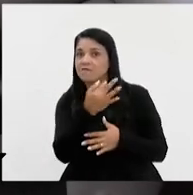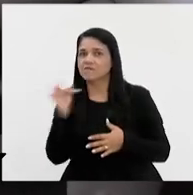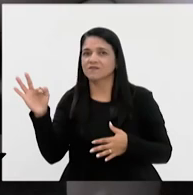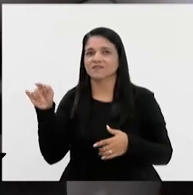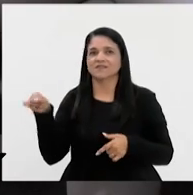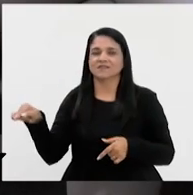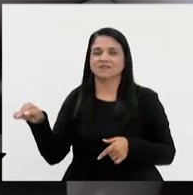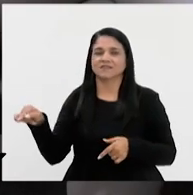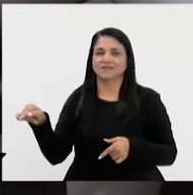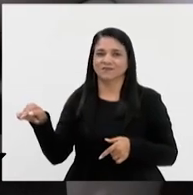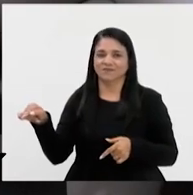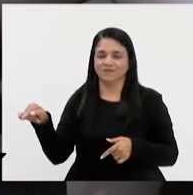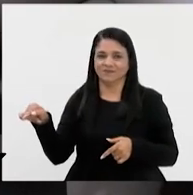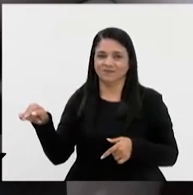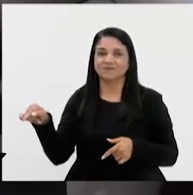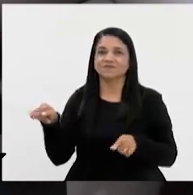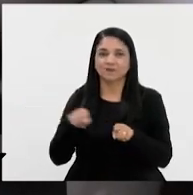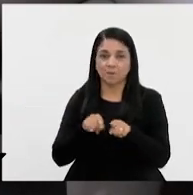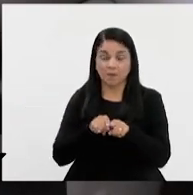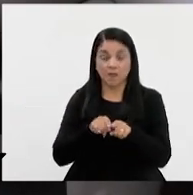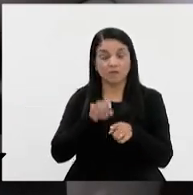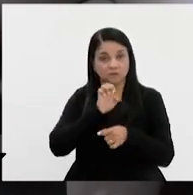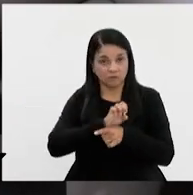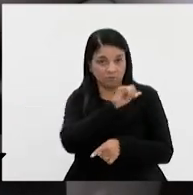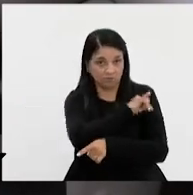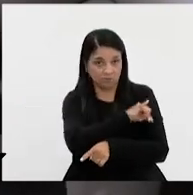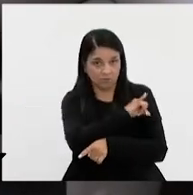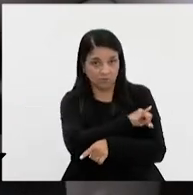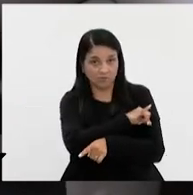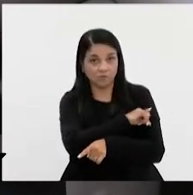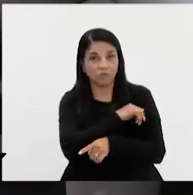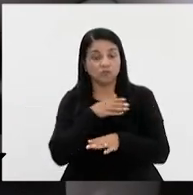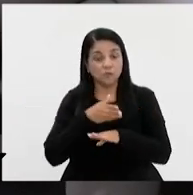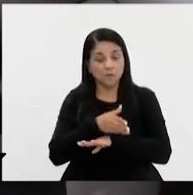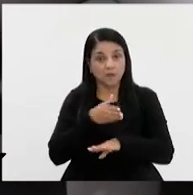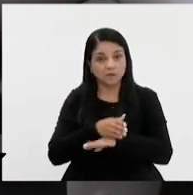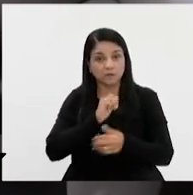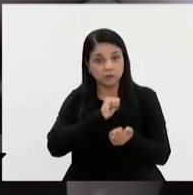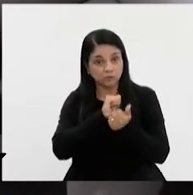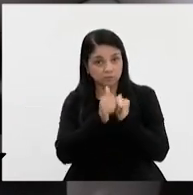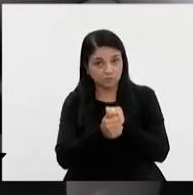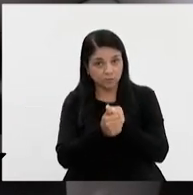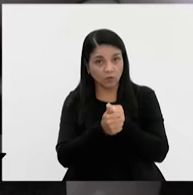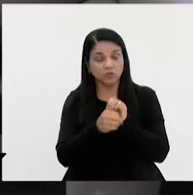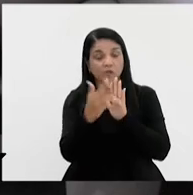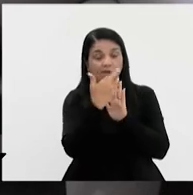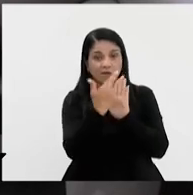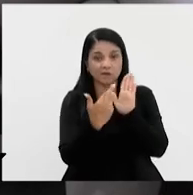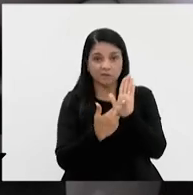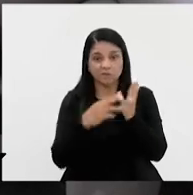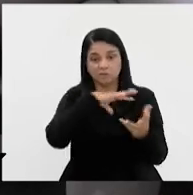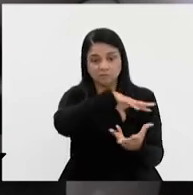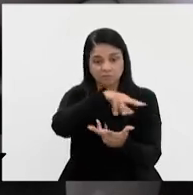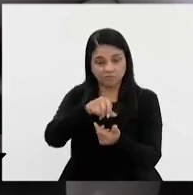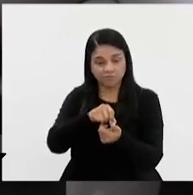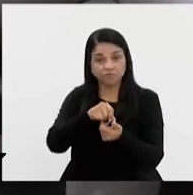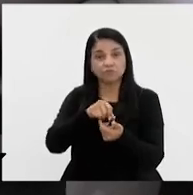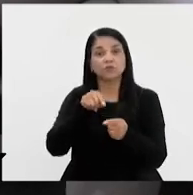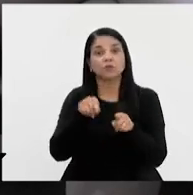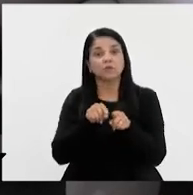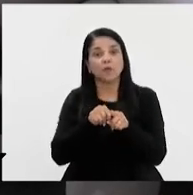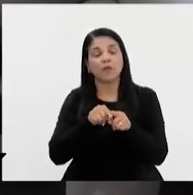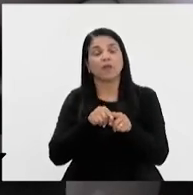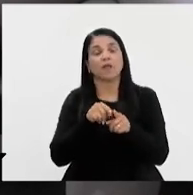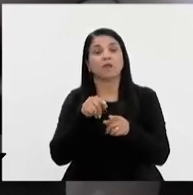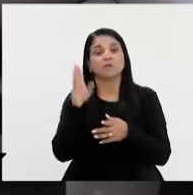federações esportivas do Estado do Rio de Janeiro de participarem de esportes cuja regulação é nacional e internacional com relação